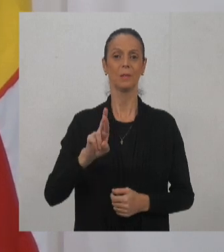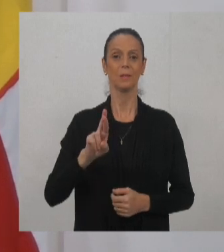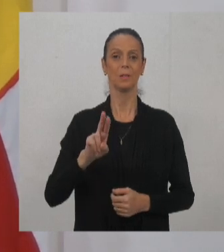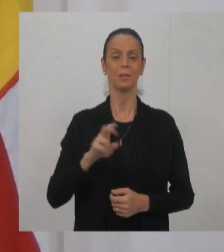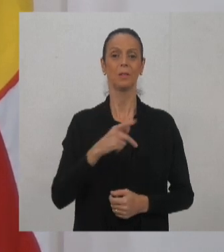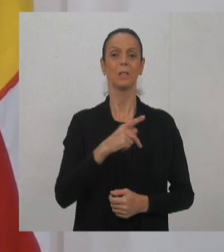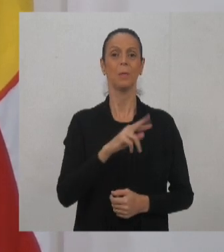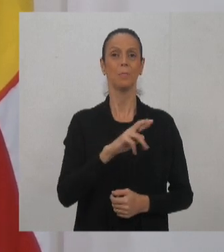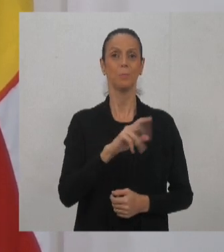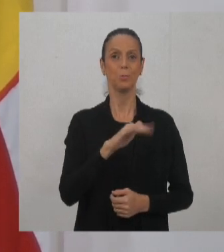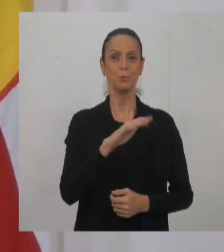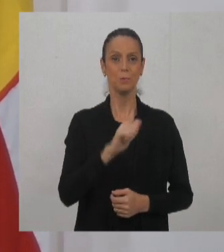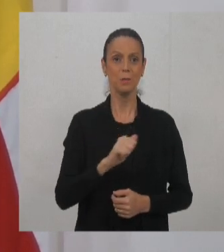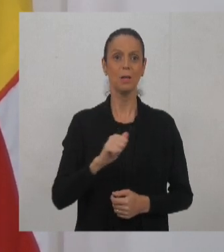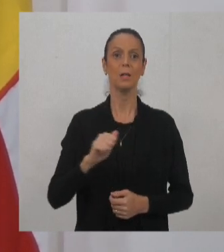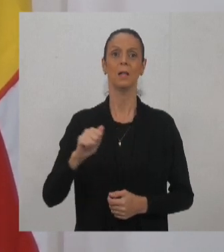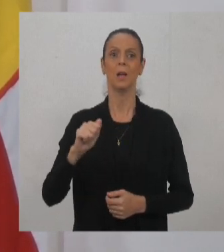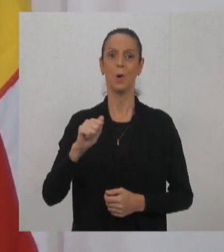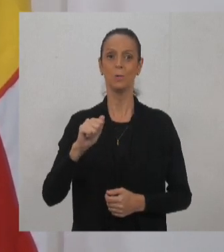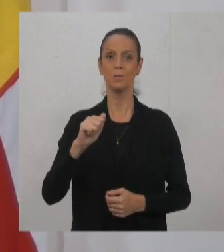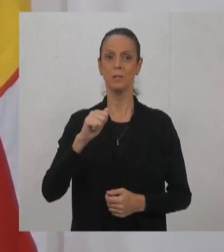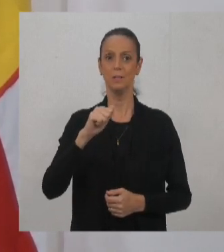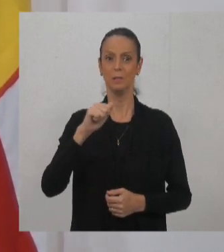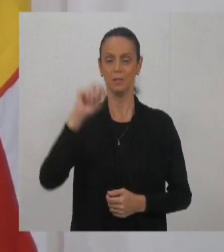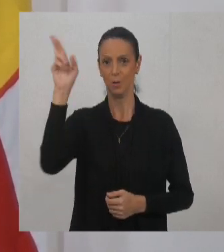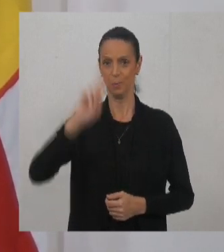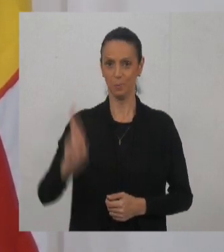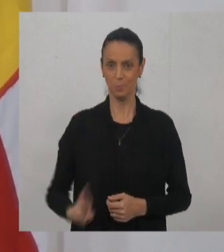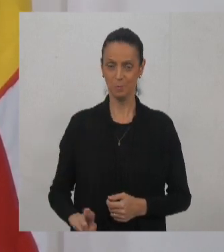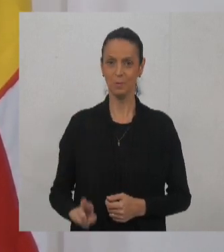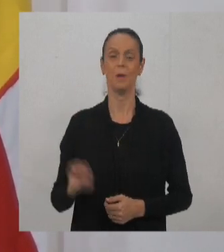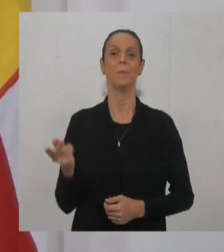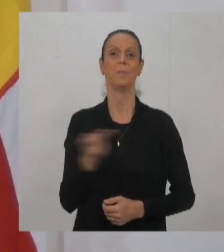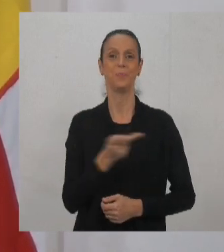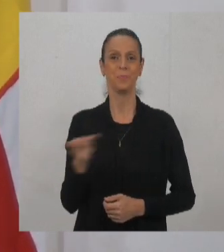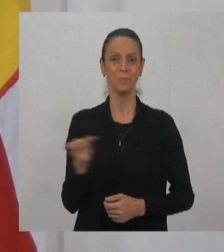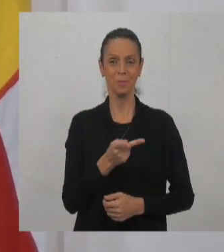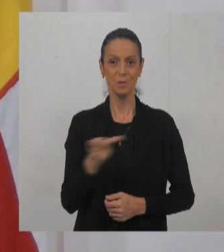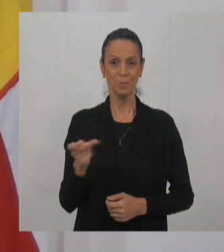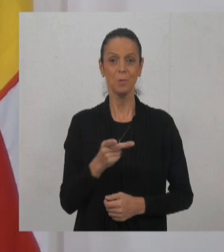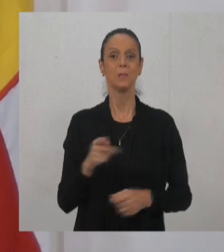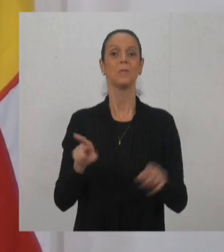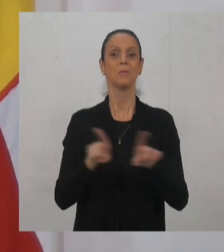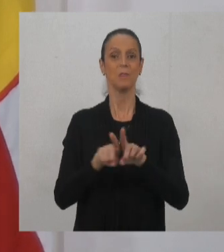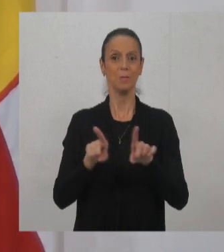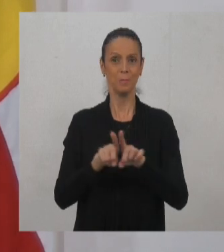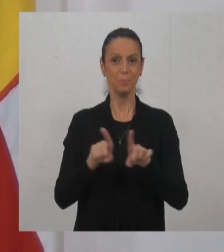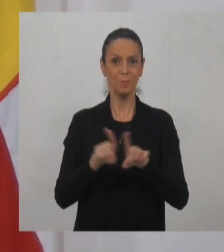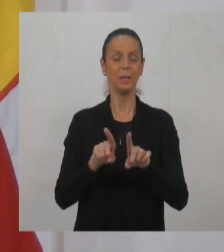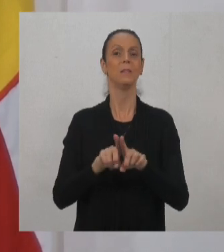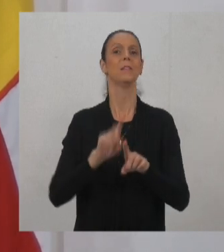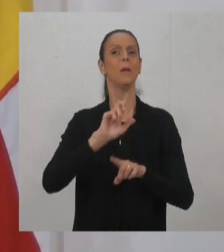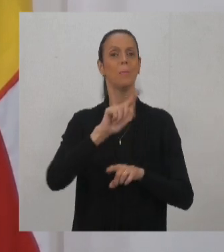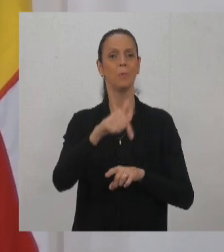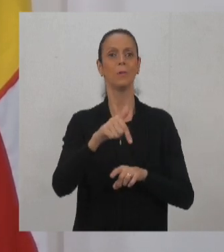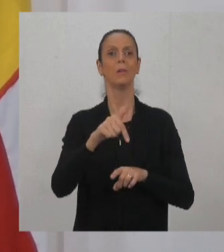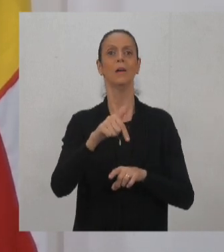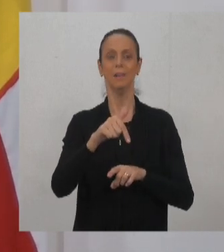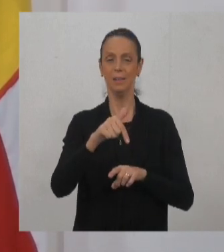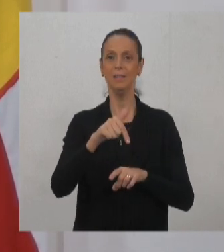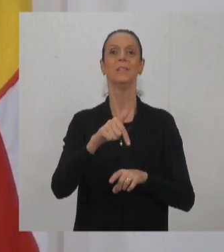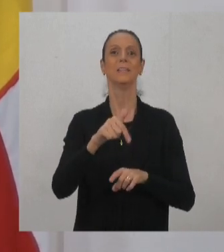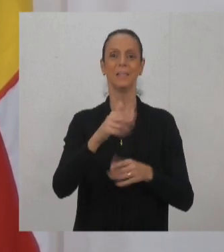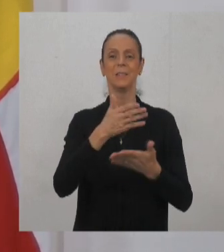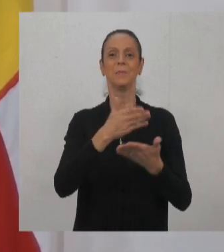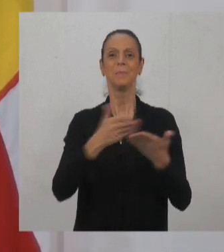Prússia, Rússia e o Império Austro-Húngaro, que partilharam, ela se perdeu como nação. Por isso que eu